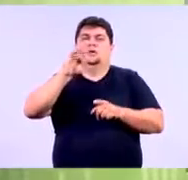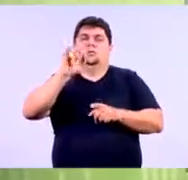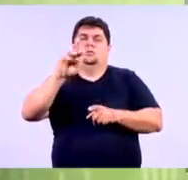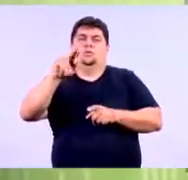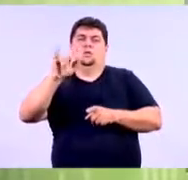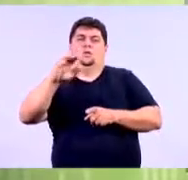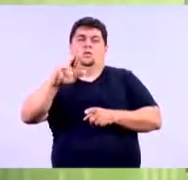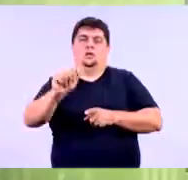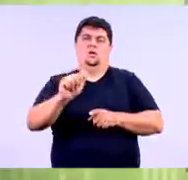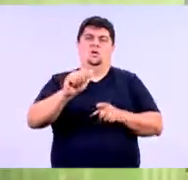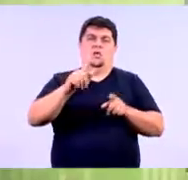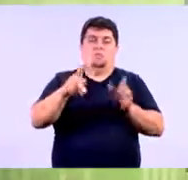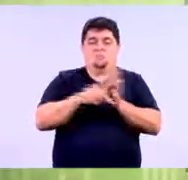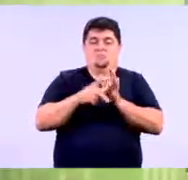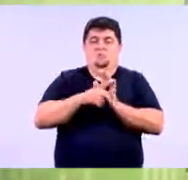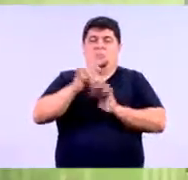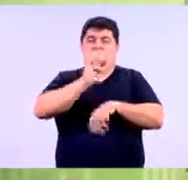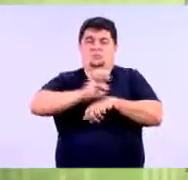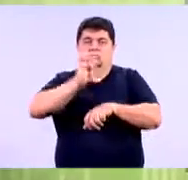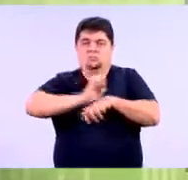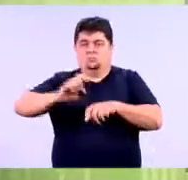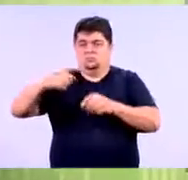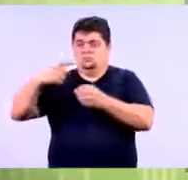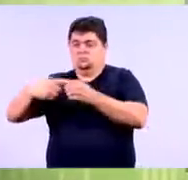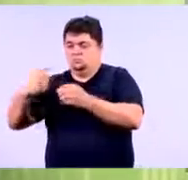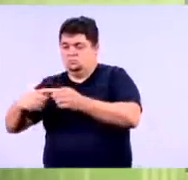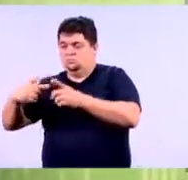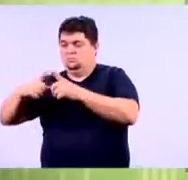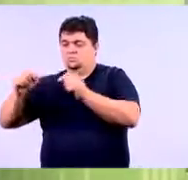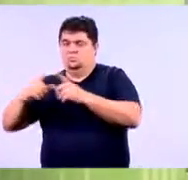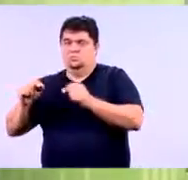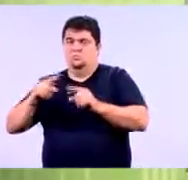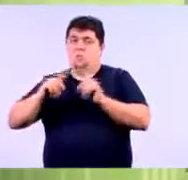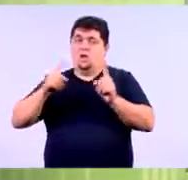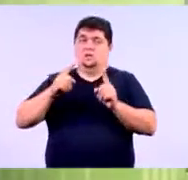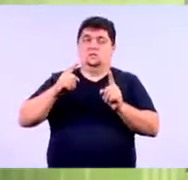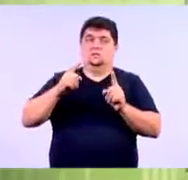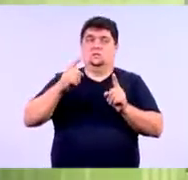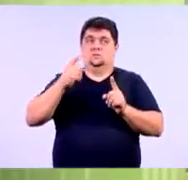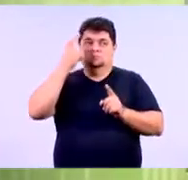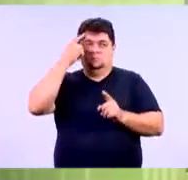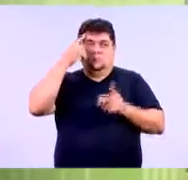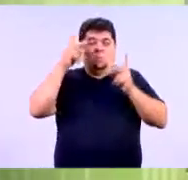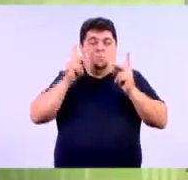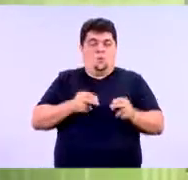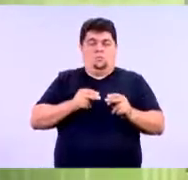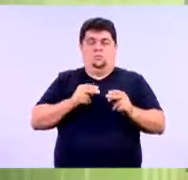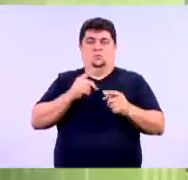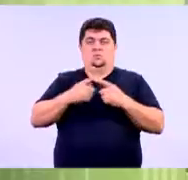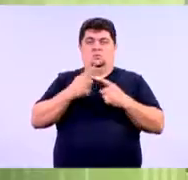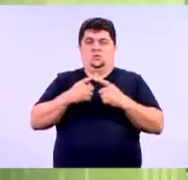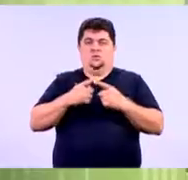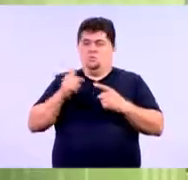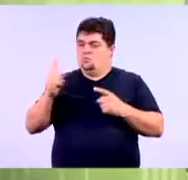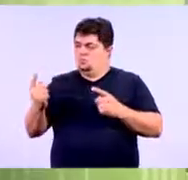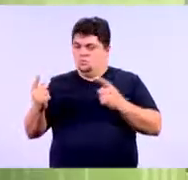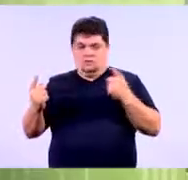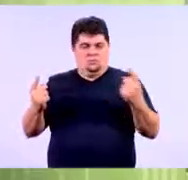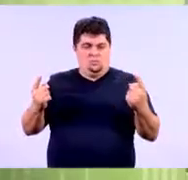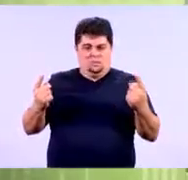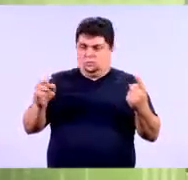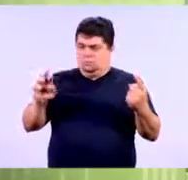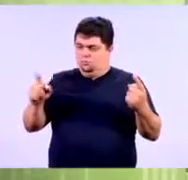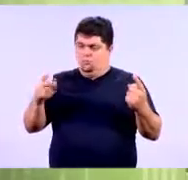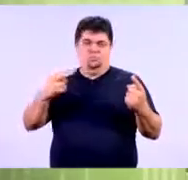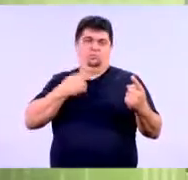é privativo aos estados, município e Distrito Federal. Mas tem essa mesma ideia, onde em uma região não pode ser diferenciada da